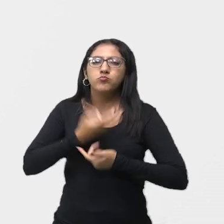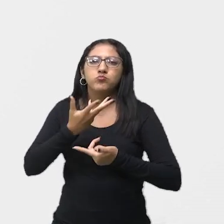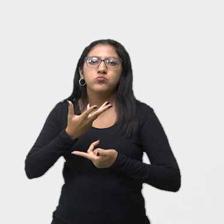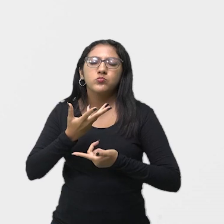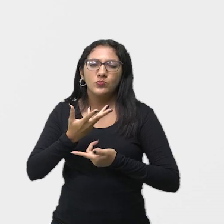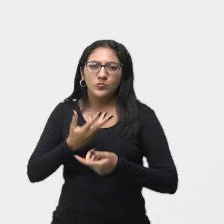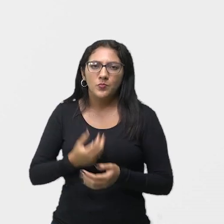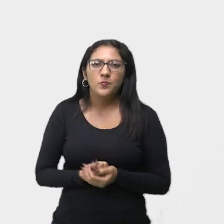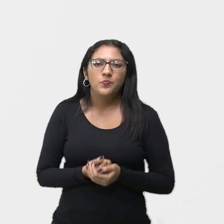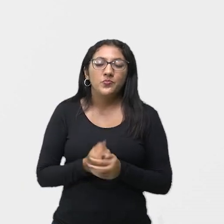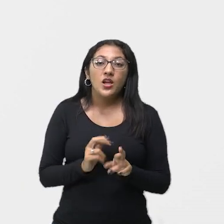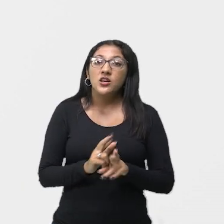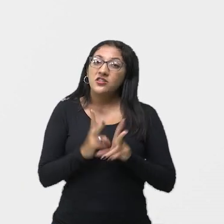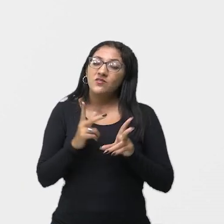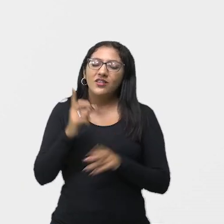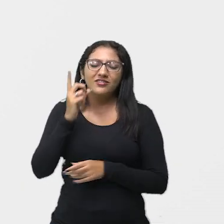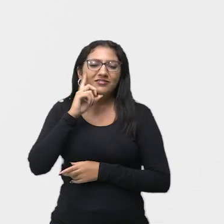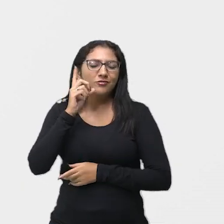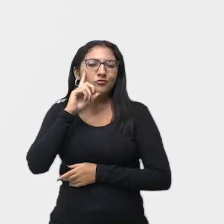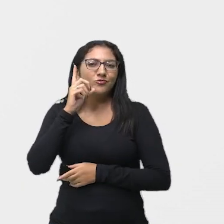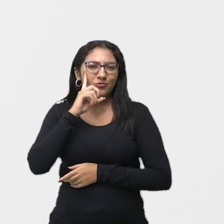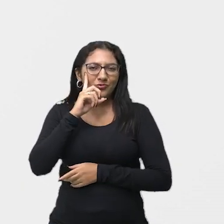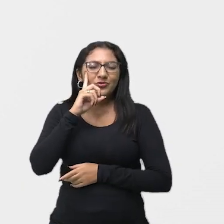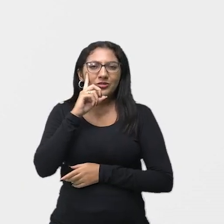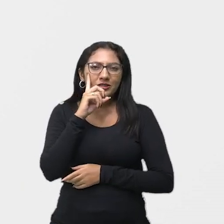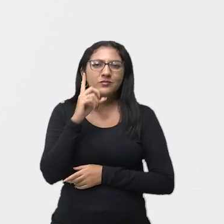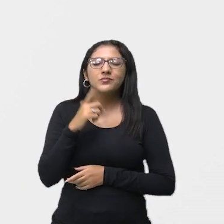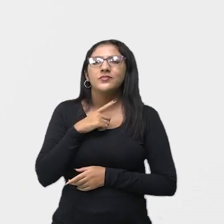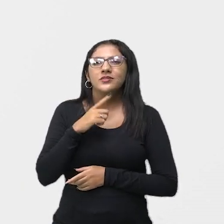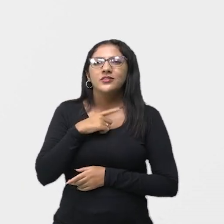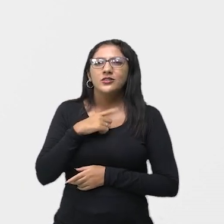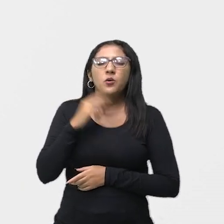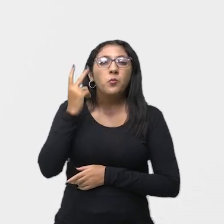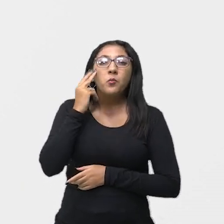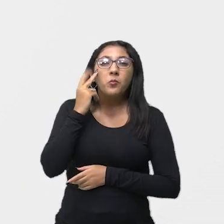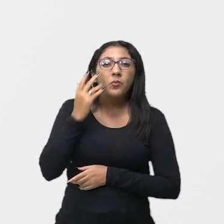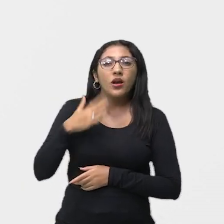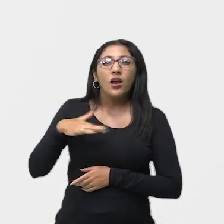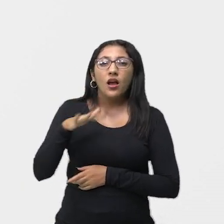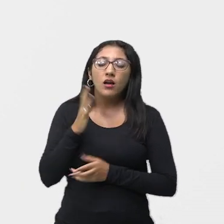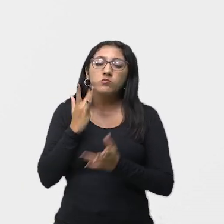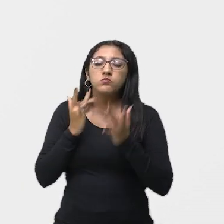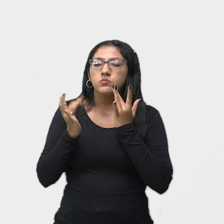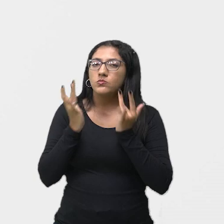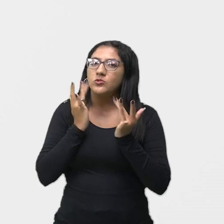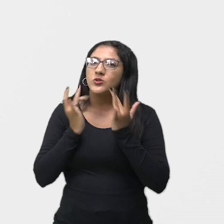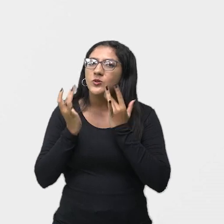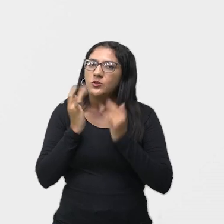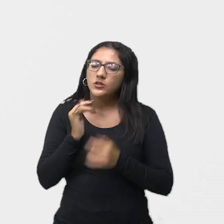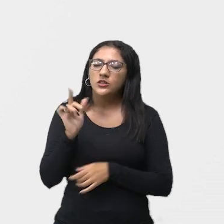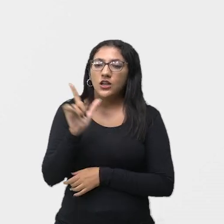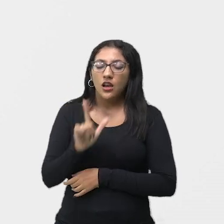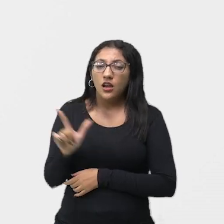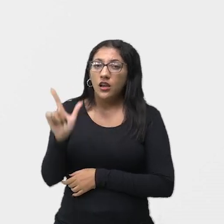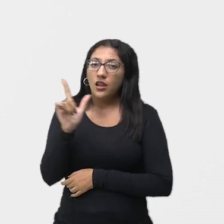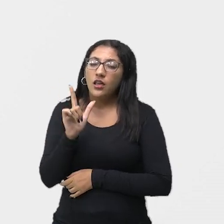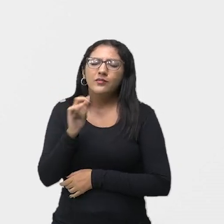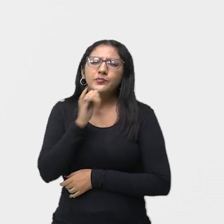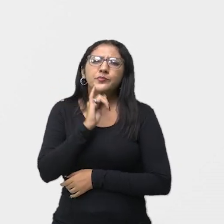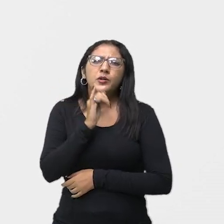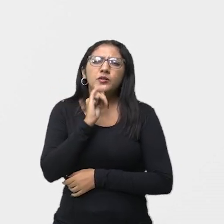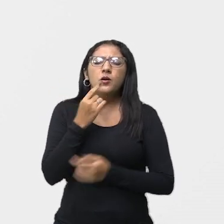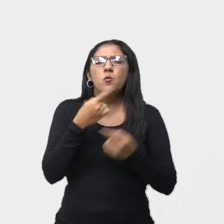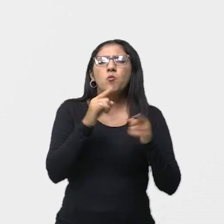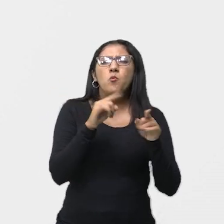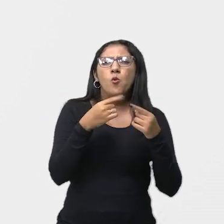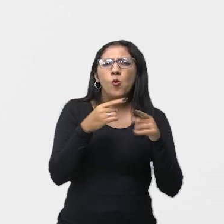expressiva, diferente do cotidiano. Tá? São muito comuns em textos da esfera artística literária, como, por exemplo,